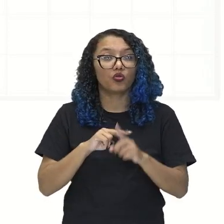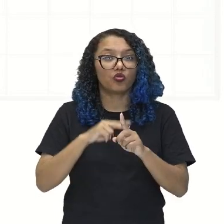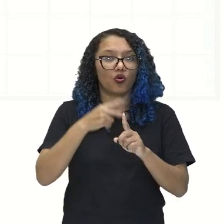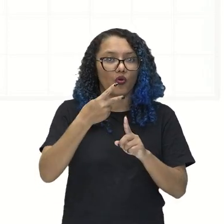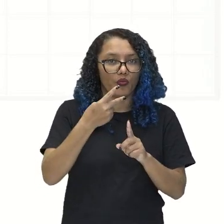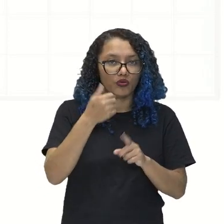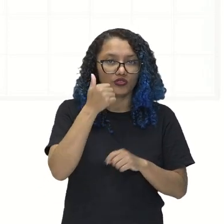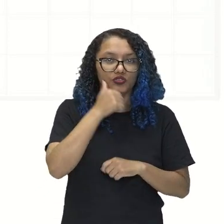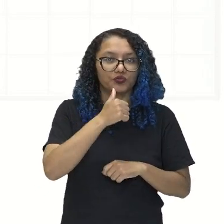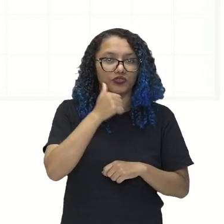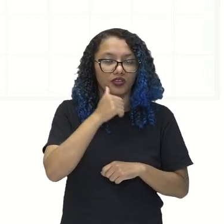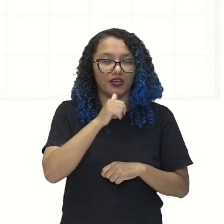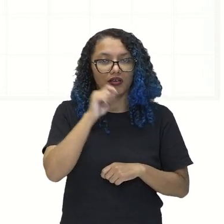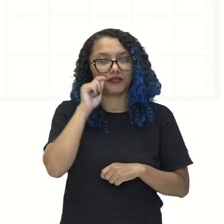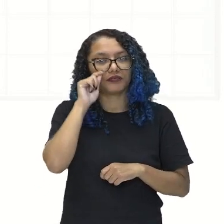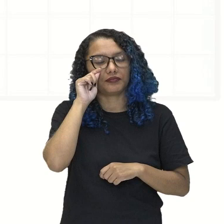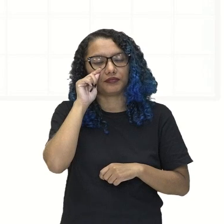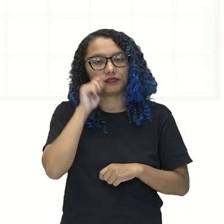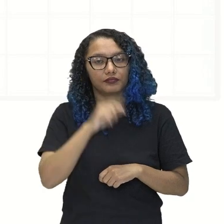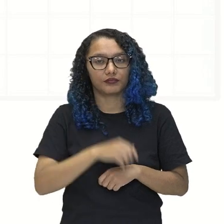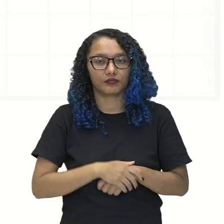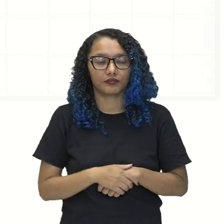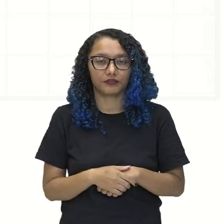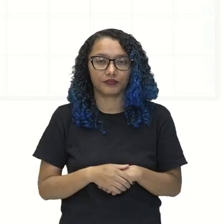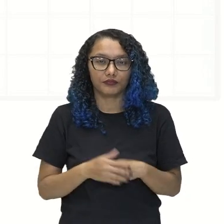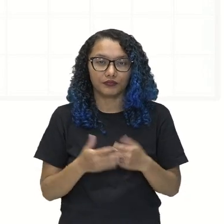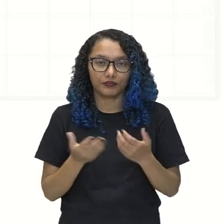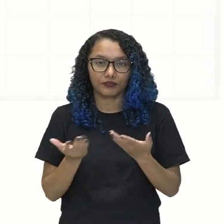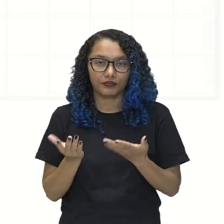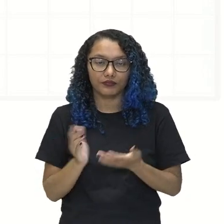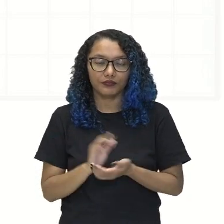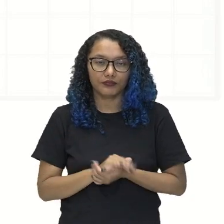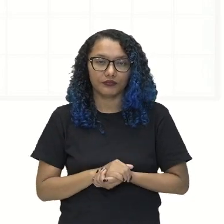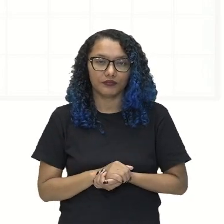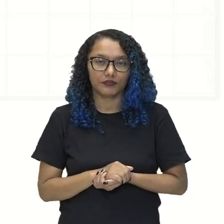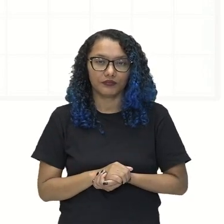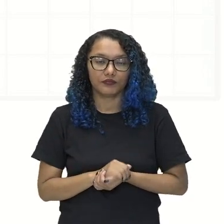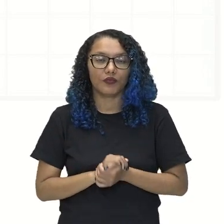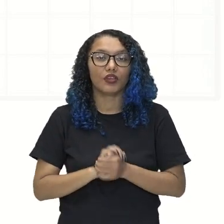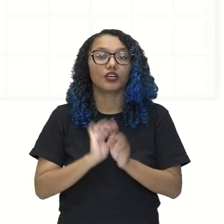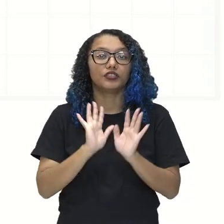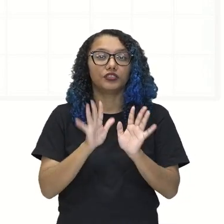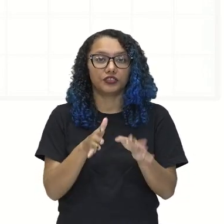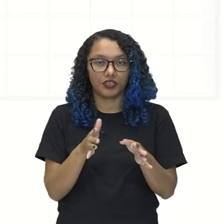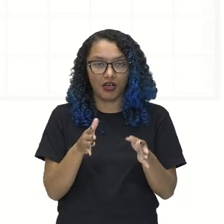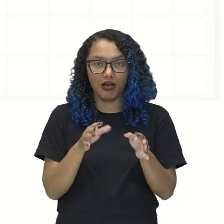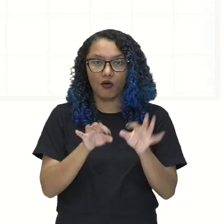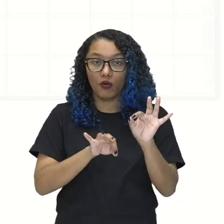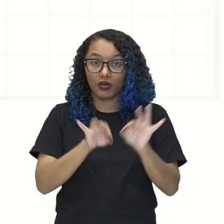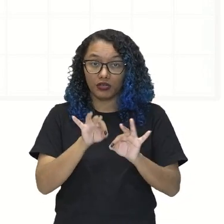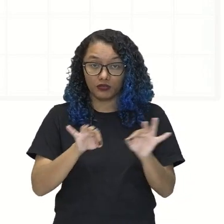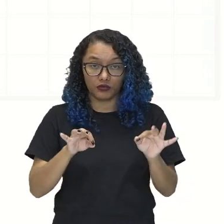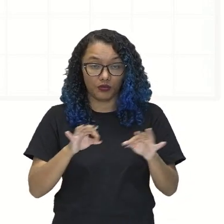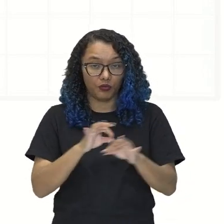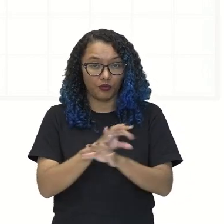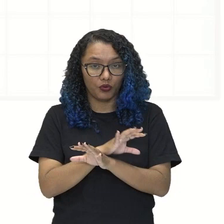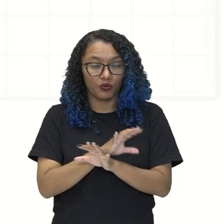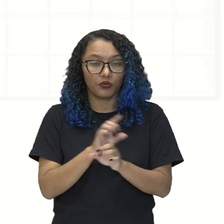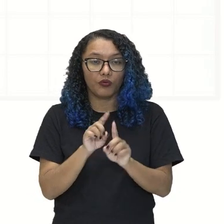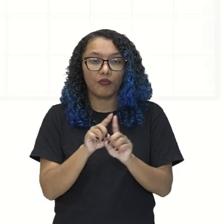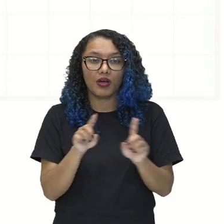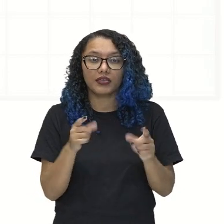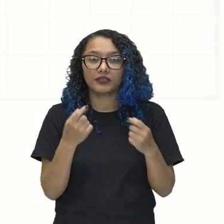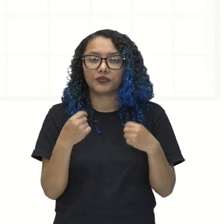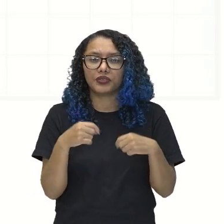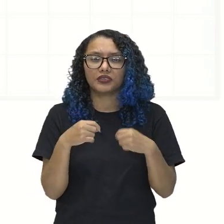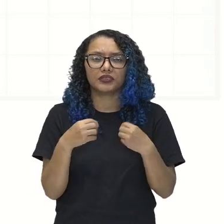situação. Então tá aí, olha só, você já está diante de toda a estrutura, só que agora nós temos que montar o sisteminha. Como